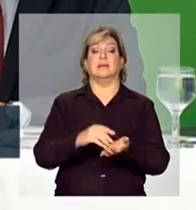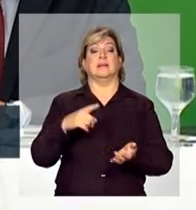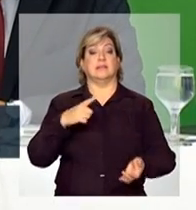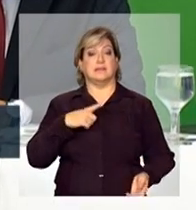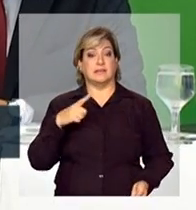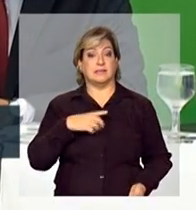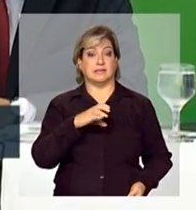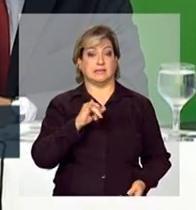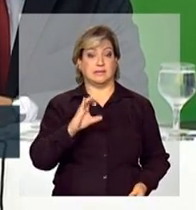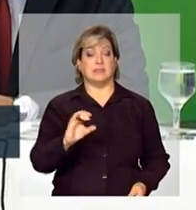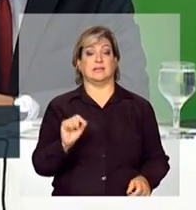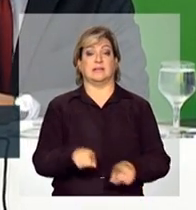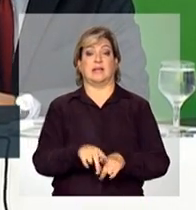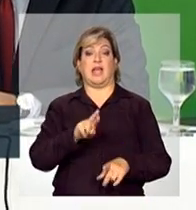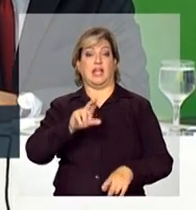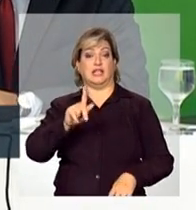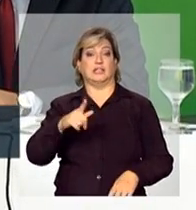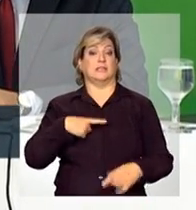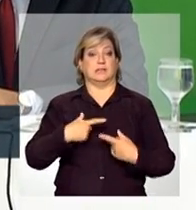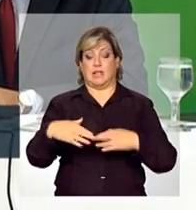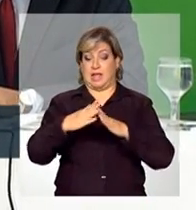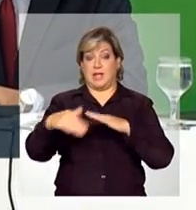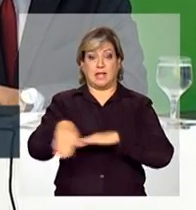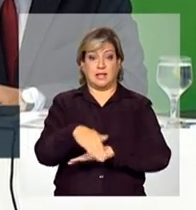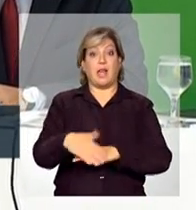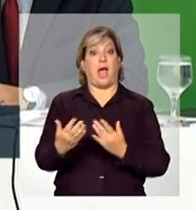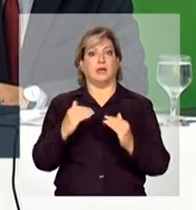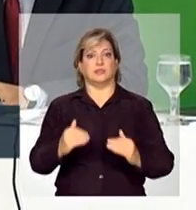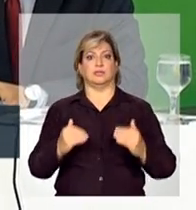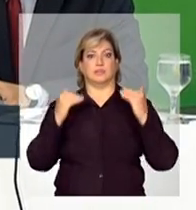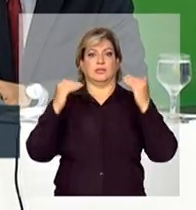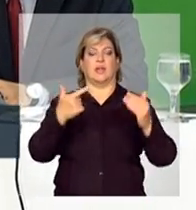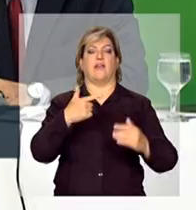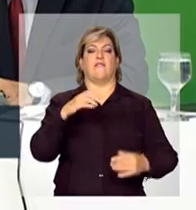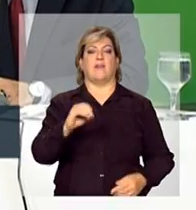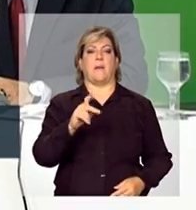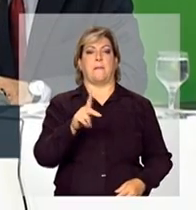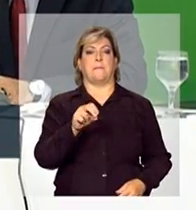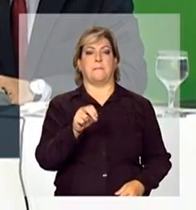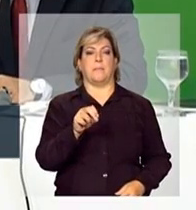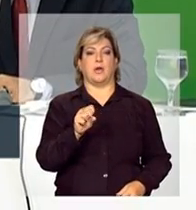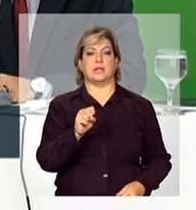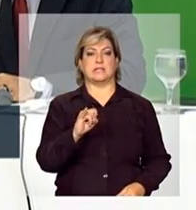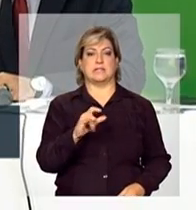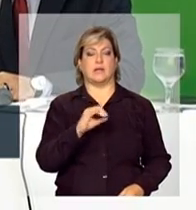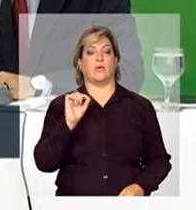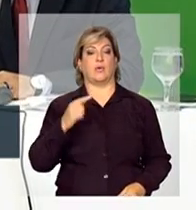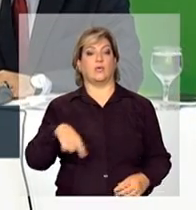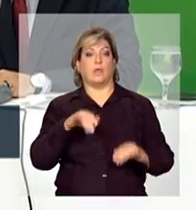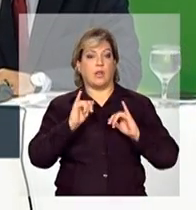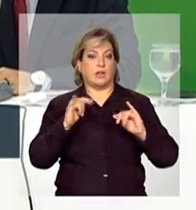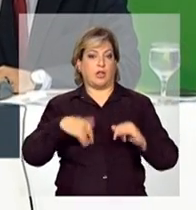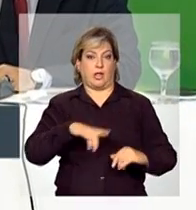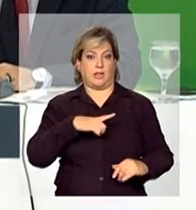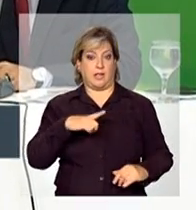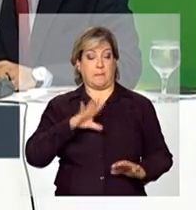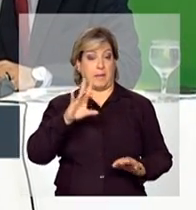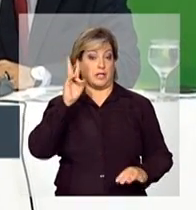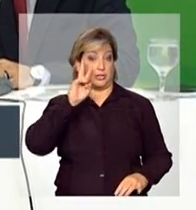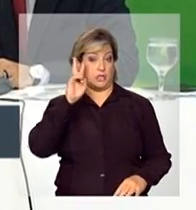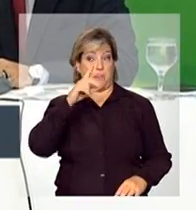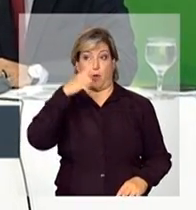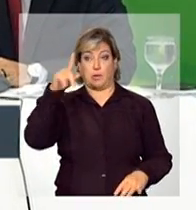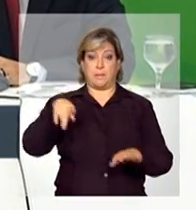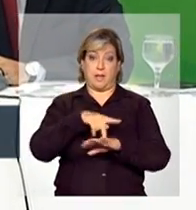endereço e nós subir 20 posições nos dados que nós temos agora em relação aos outros países pode ser que tenha dados